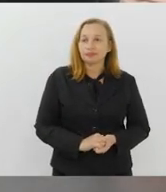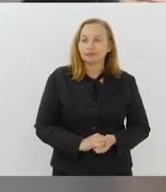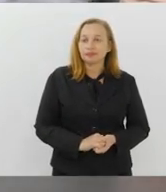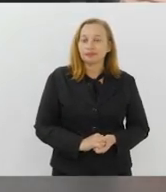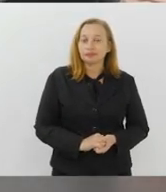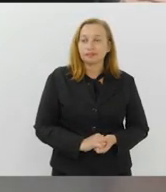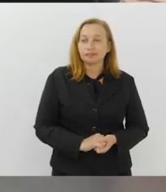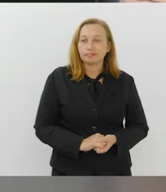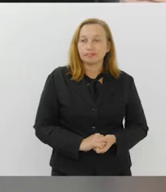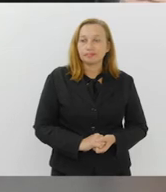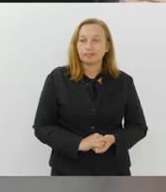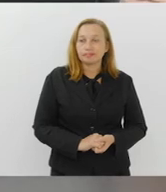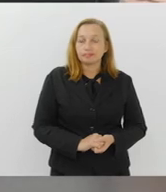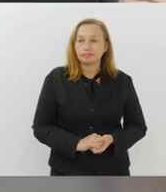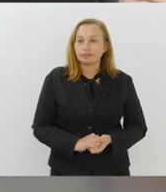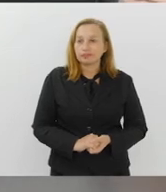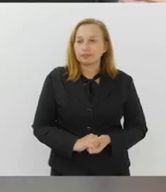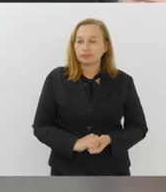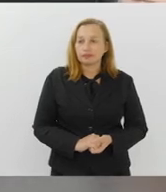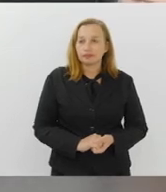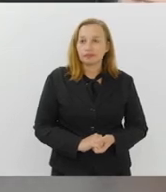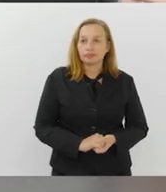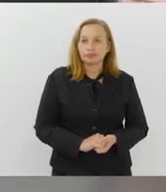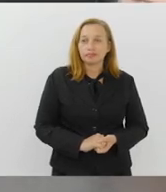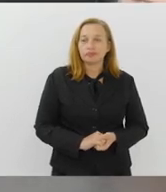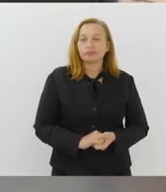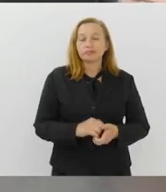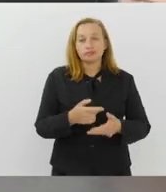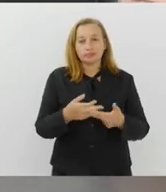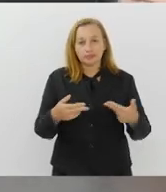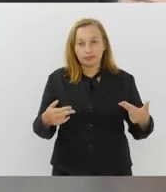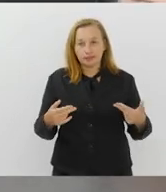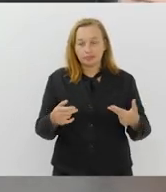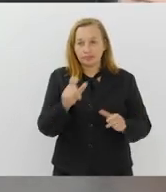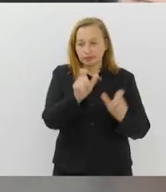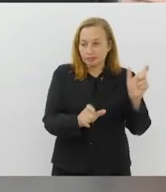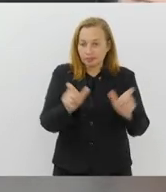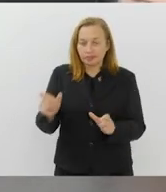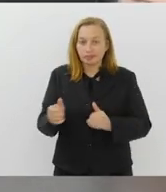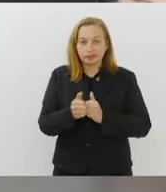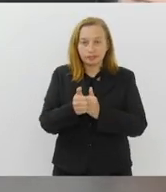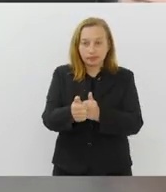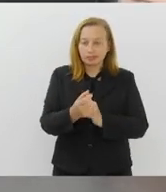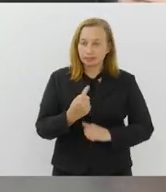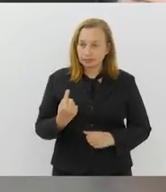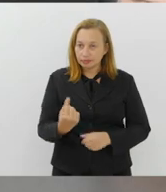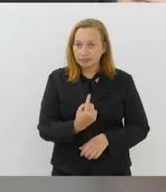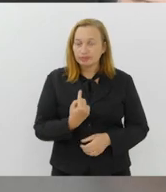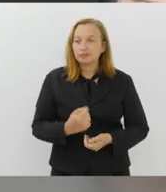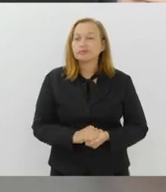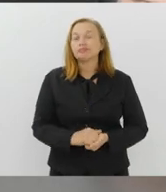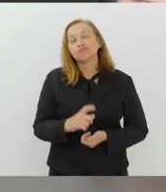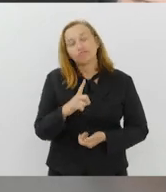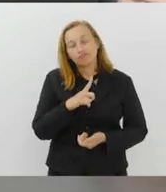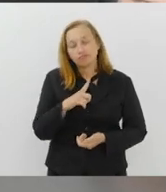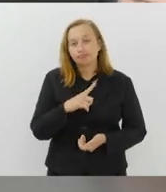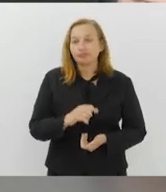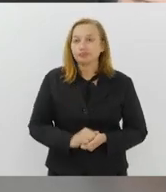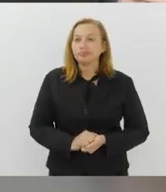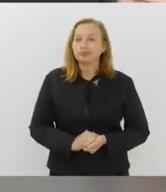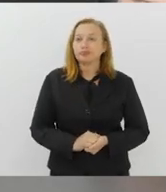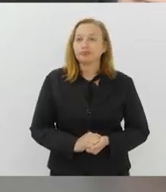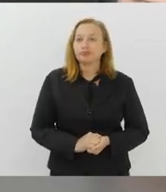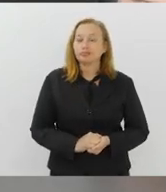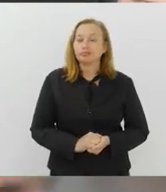Aqui nós temos, além destas pessoas que estão acompanhando aqui conosco, nós temos o termo